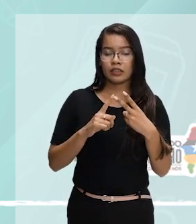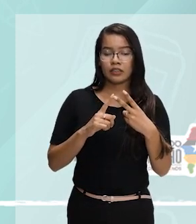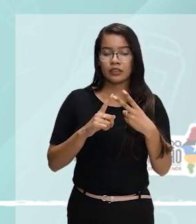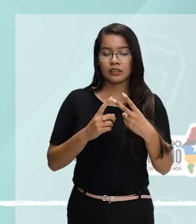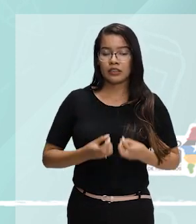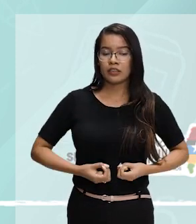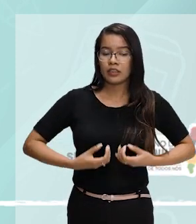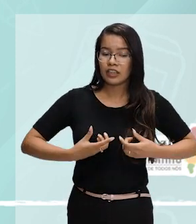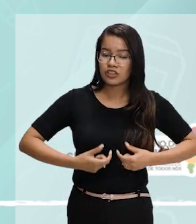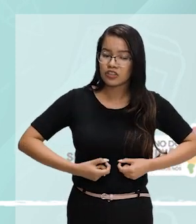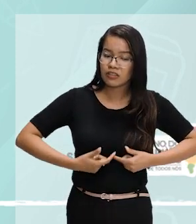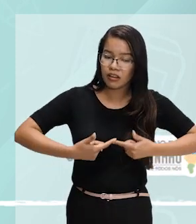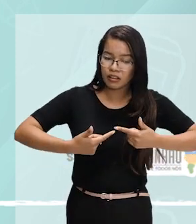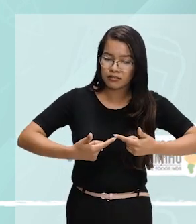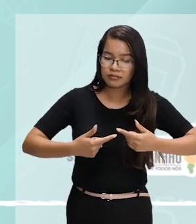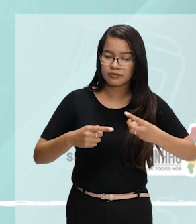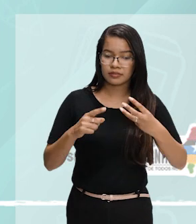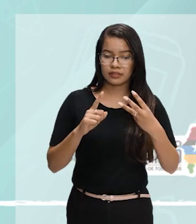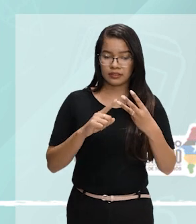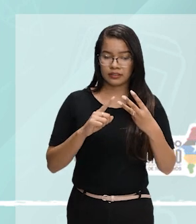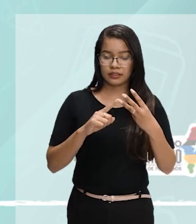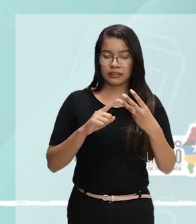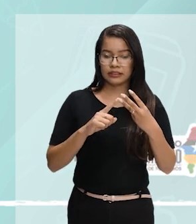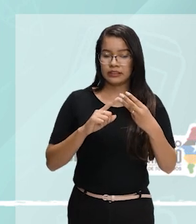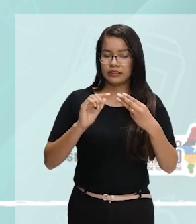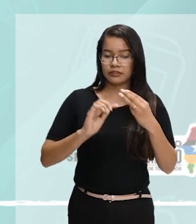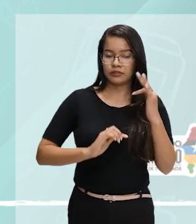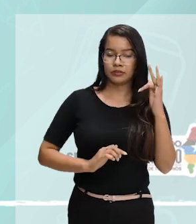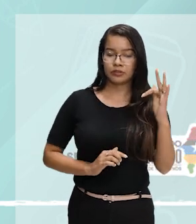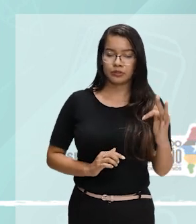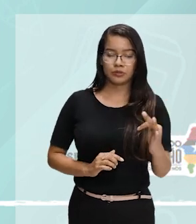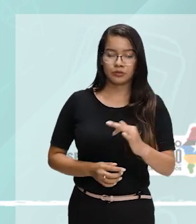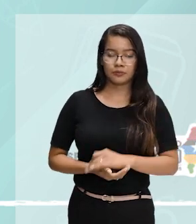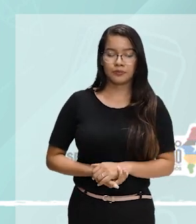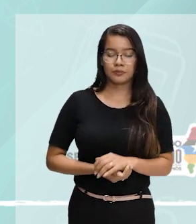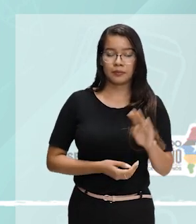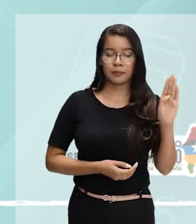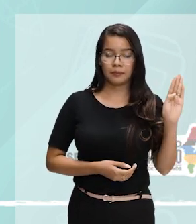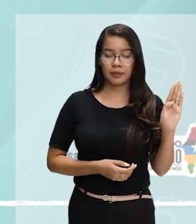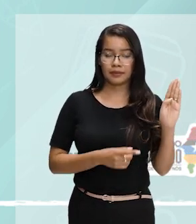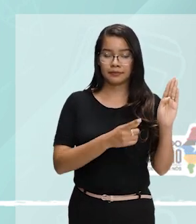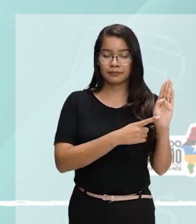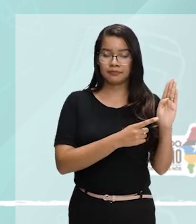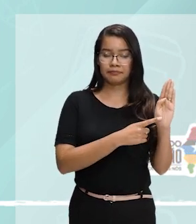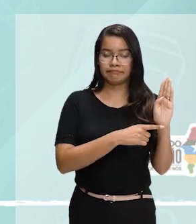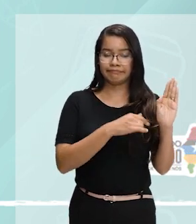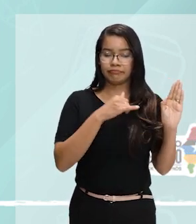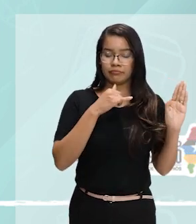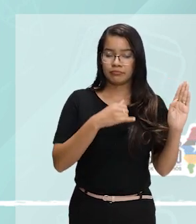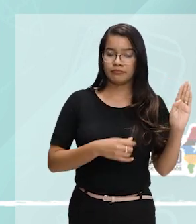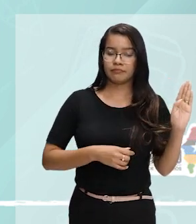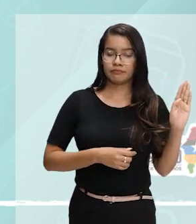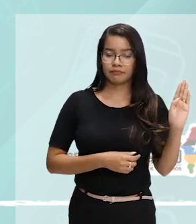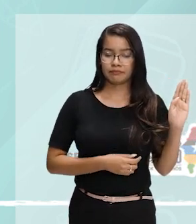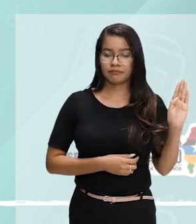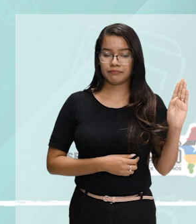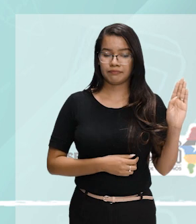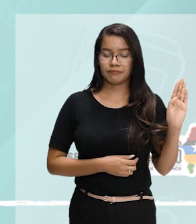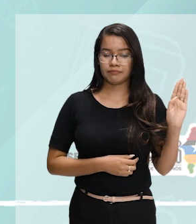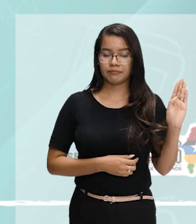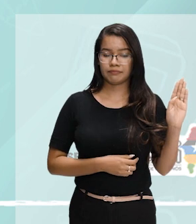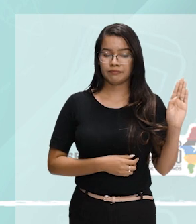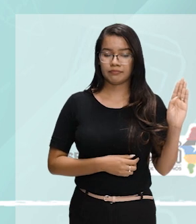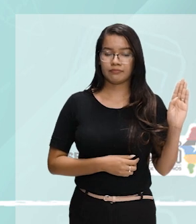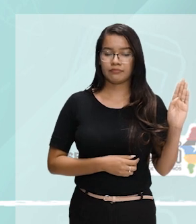Votei, dediquei, sina, destino, tá? Letra B, lastimo, devotei e magia. Eu